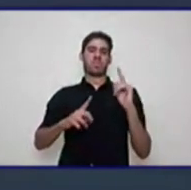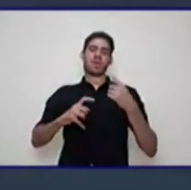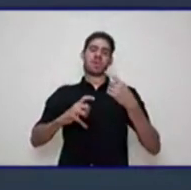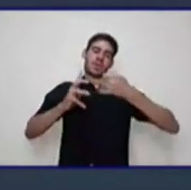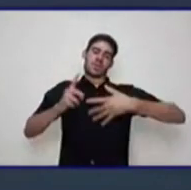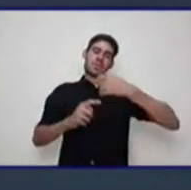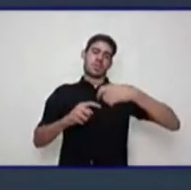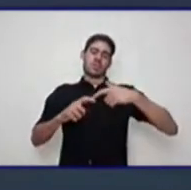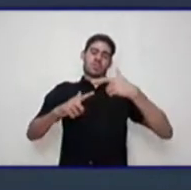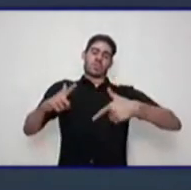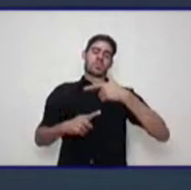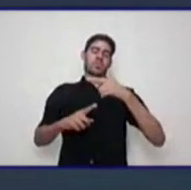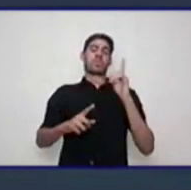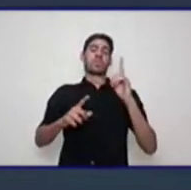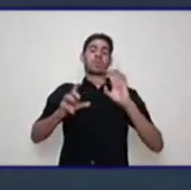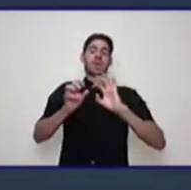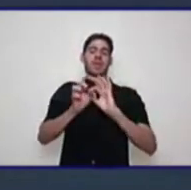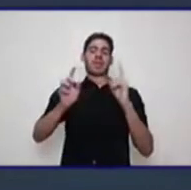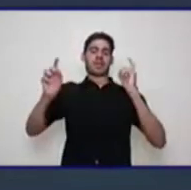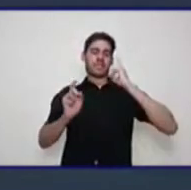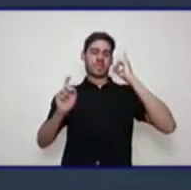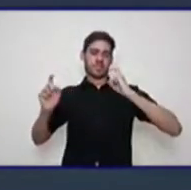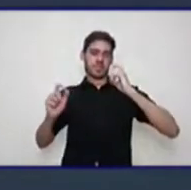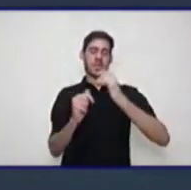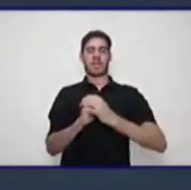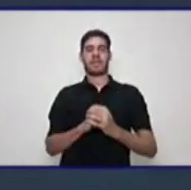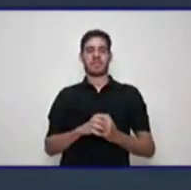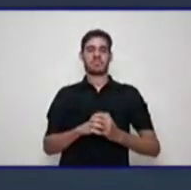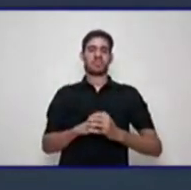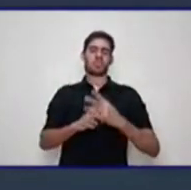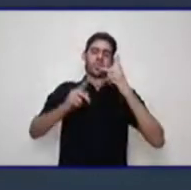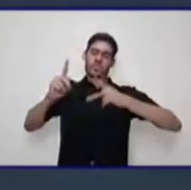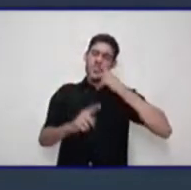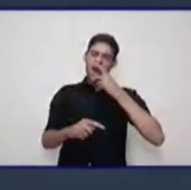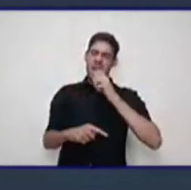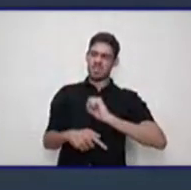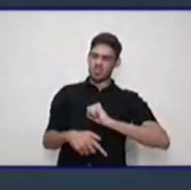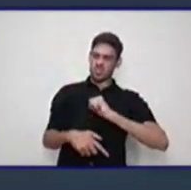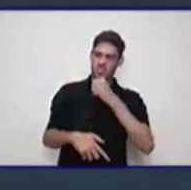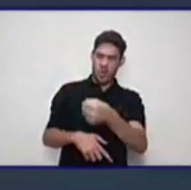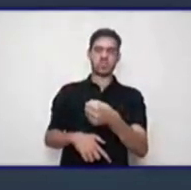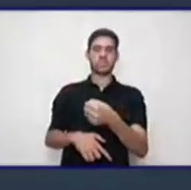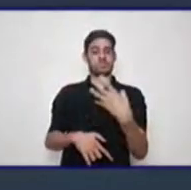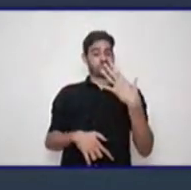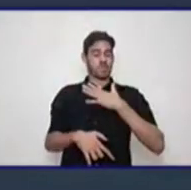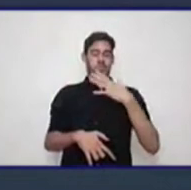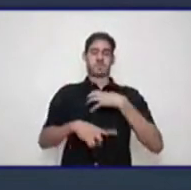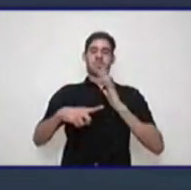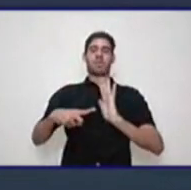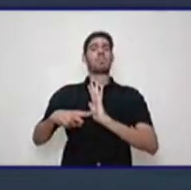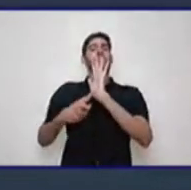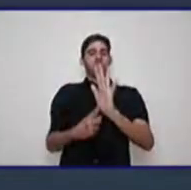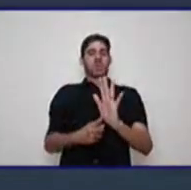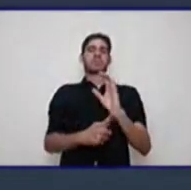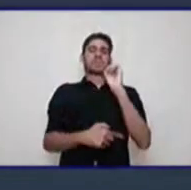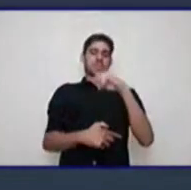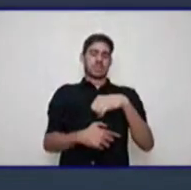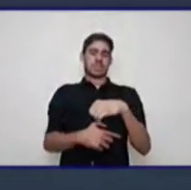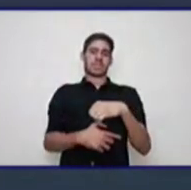do exercício da livre expressão. E o discurso de ódio, a meu sentir, se apresenta como um dos